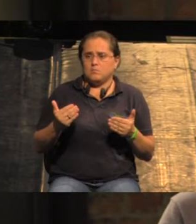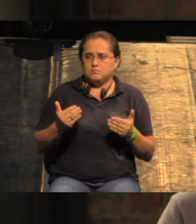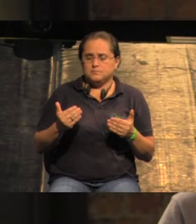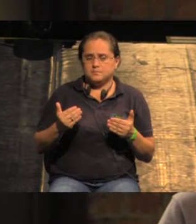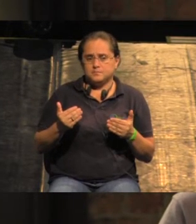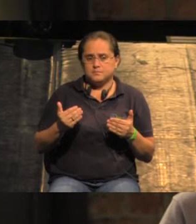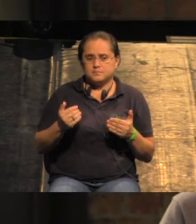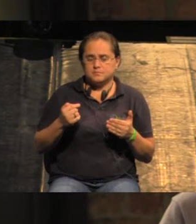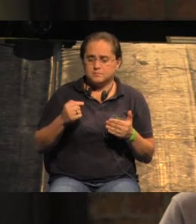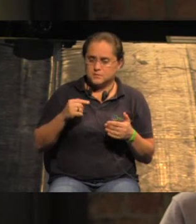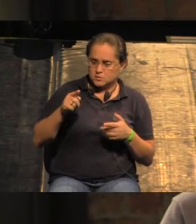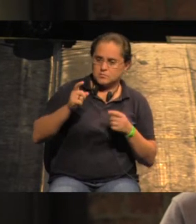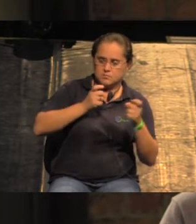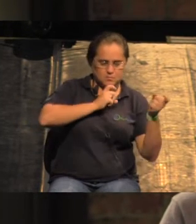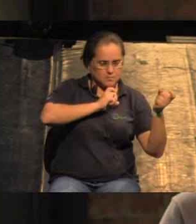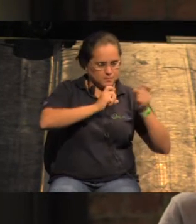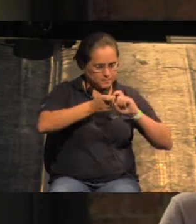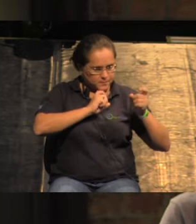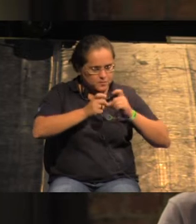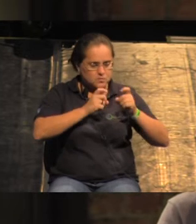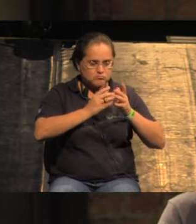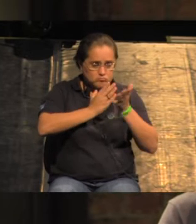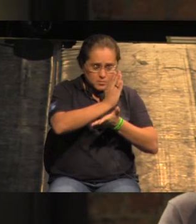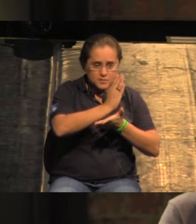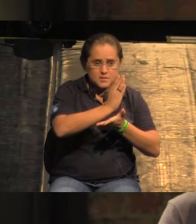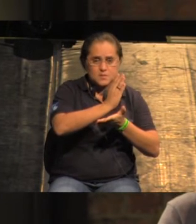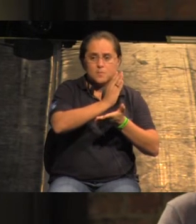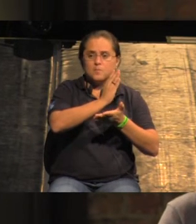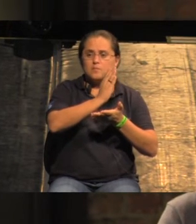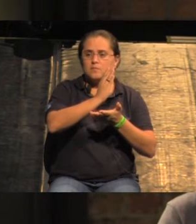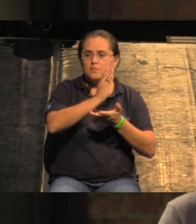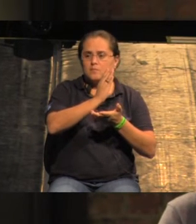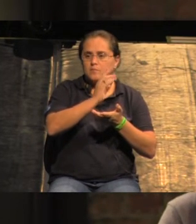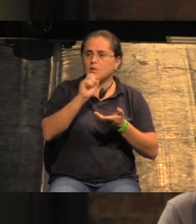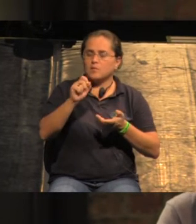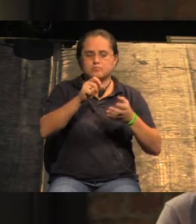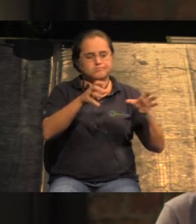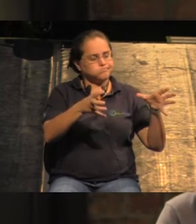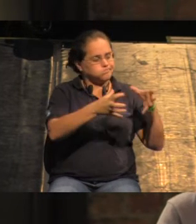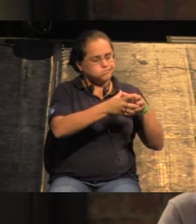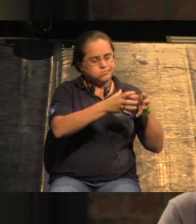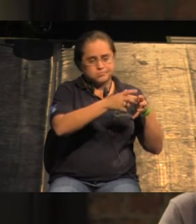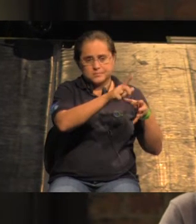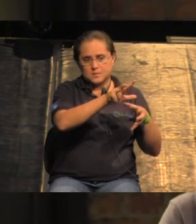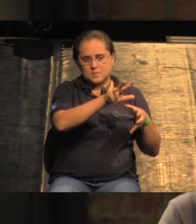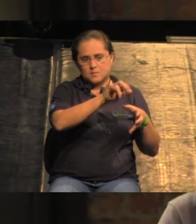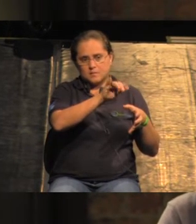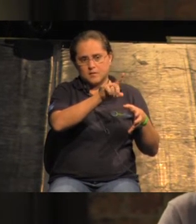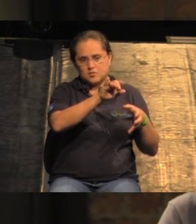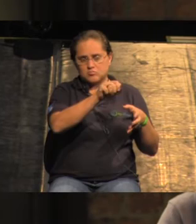Então, quando isso foi discutido nos órgãos de aprovação, o peso